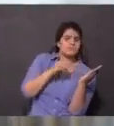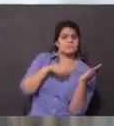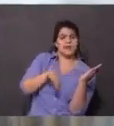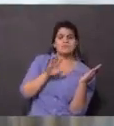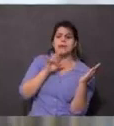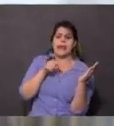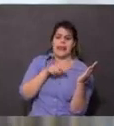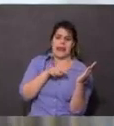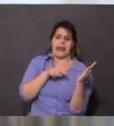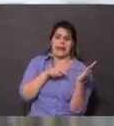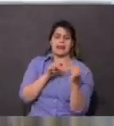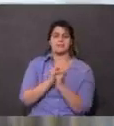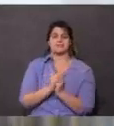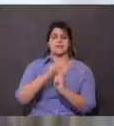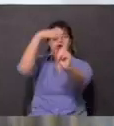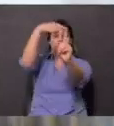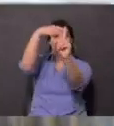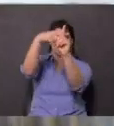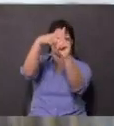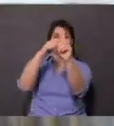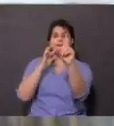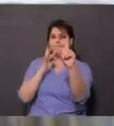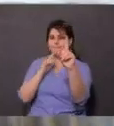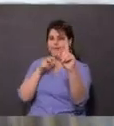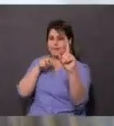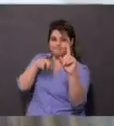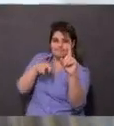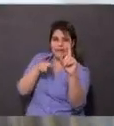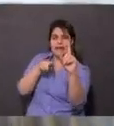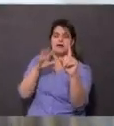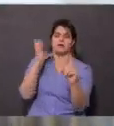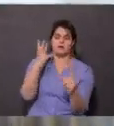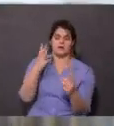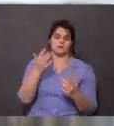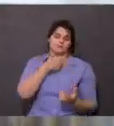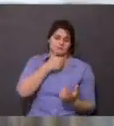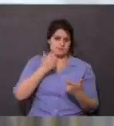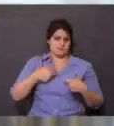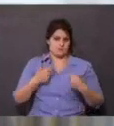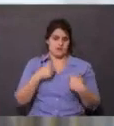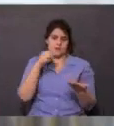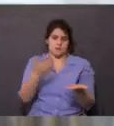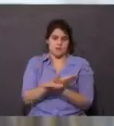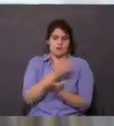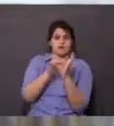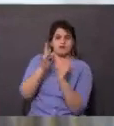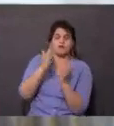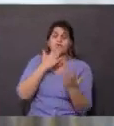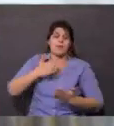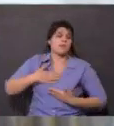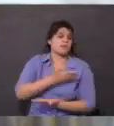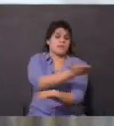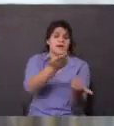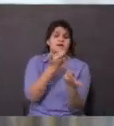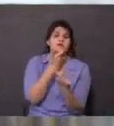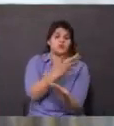Aos pés da cruz, quando se entregou totalmente nas mãos do Pai, Jesus deu-nos tudo.